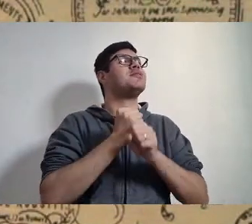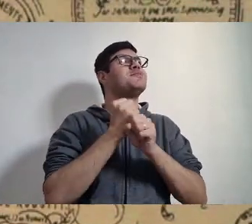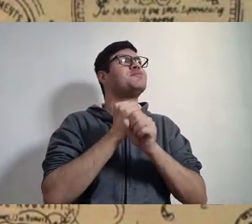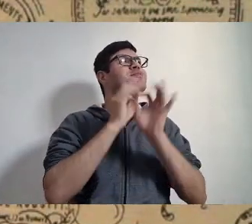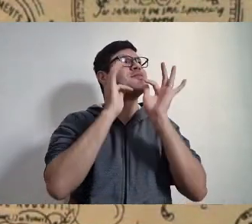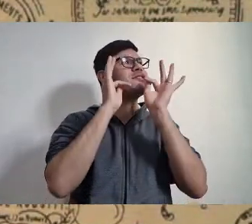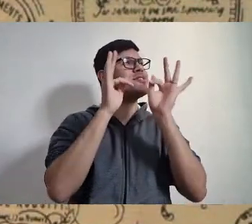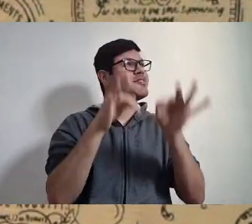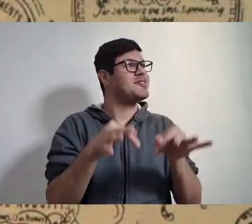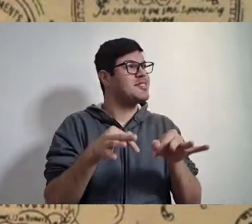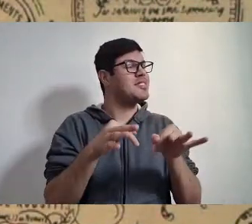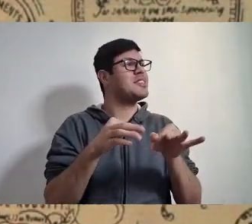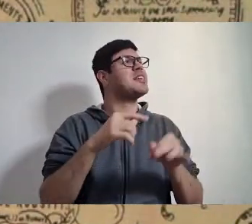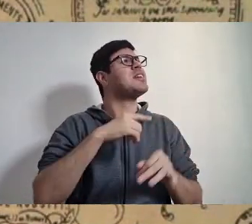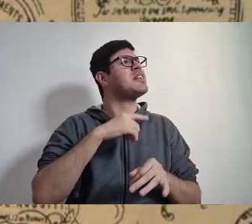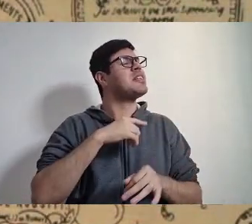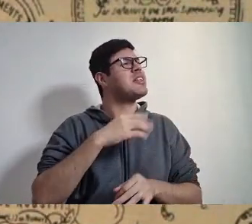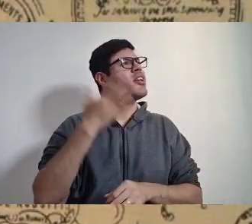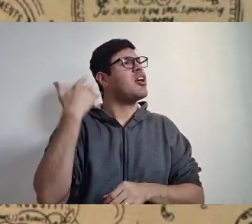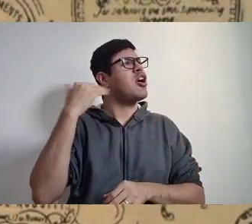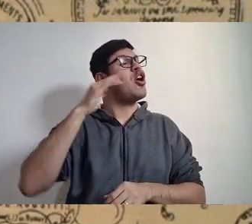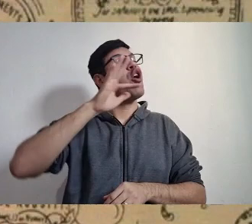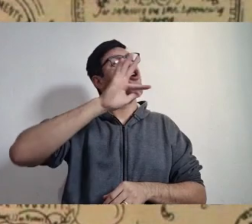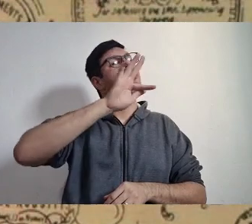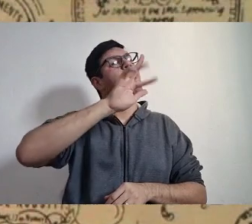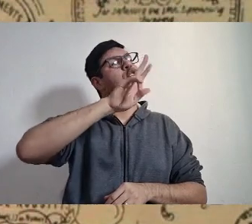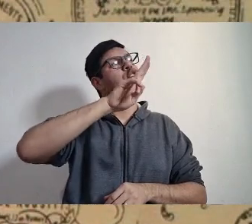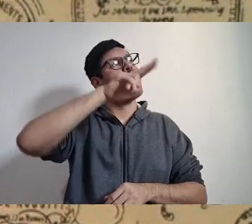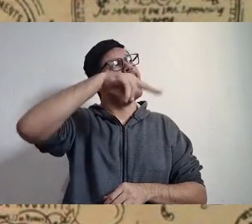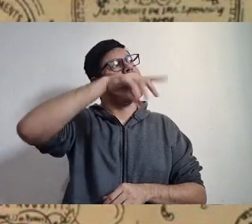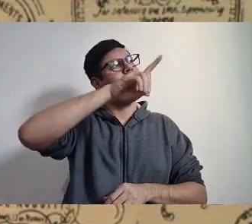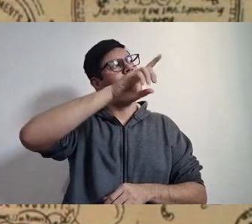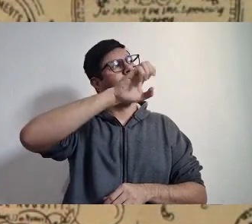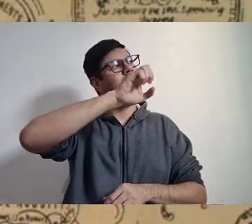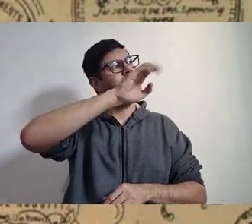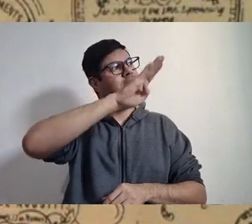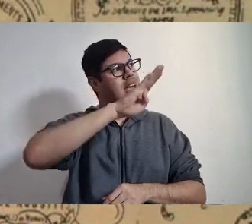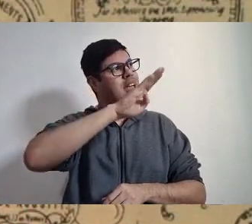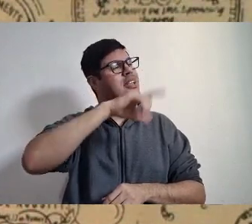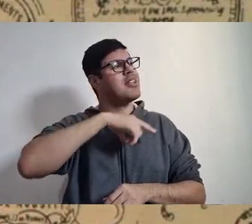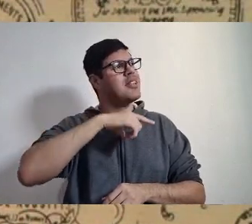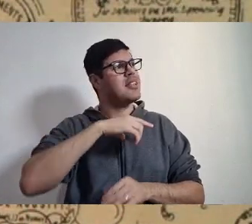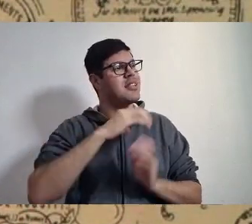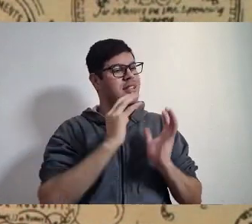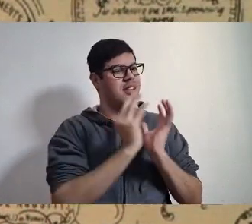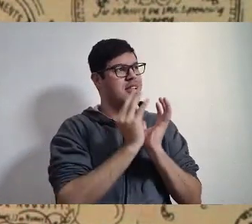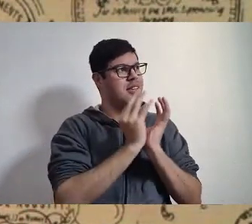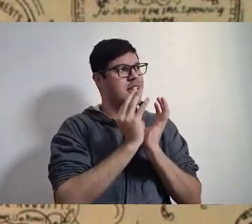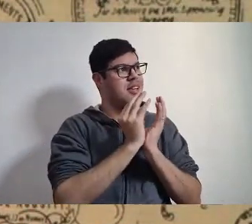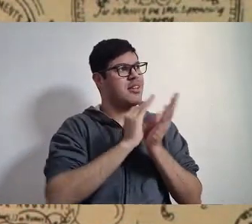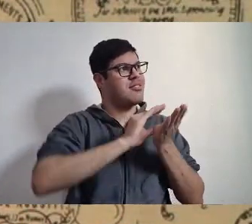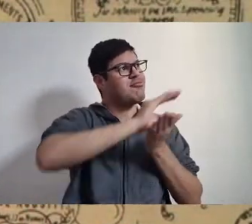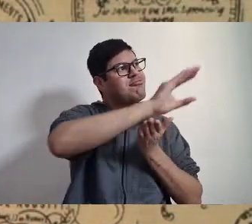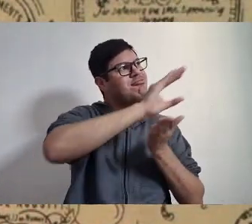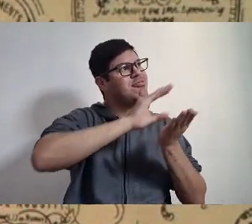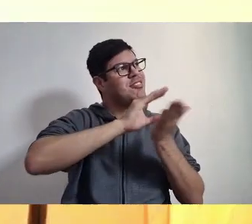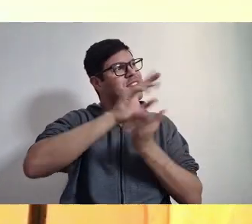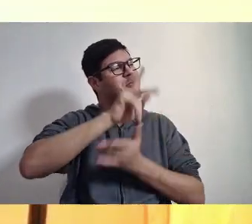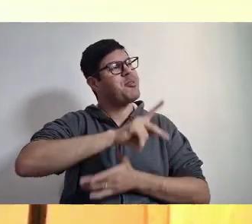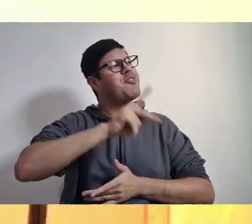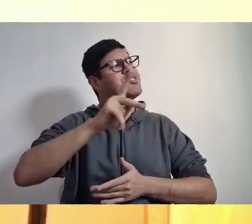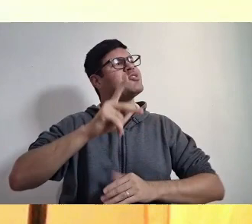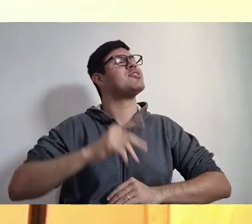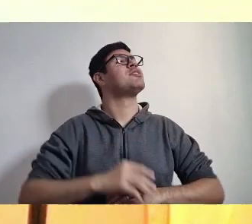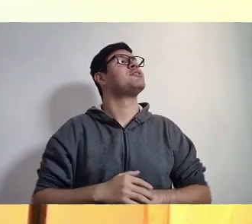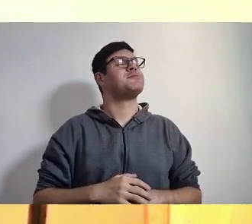é Com interessante. O recurso do Fundeb, né, que tinha lá, foi projetado e conseguiu fazer esse investimento aí com os professores. Estão melhorando passo a